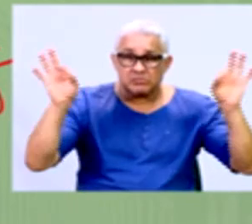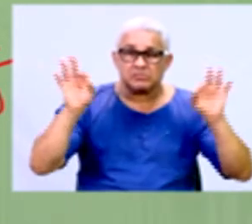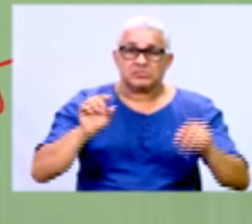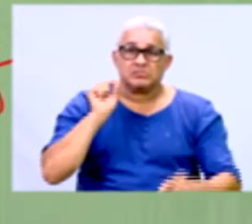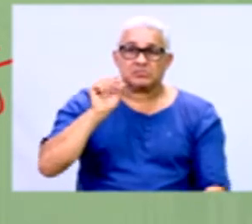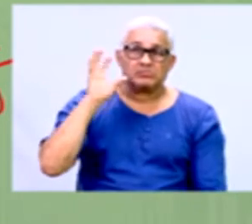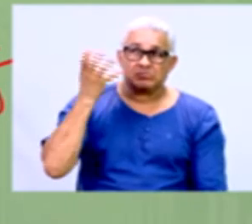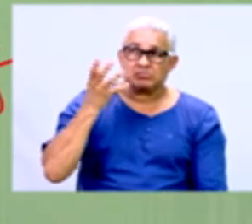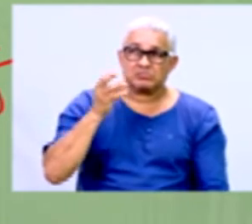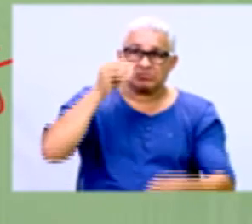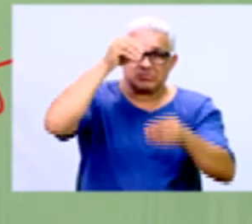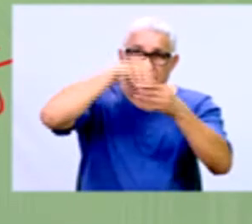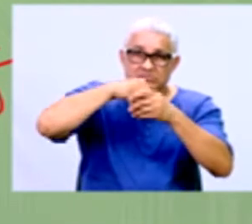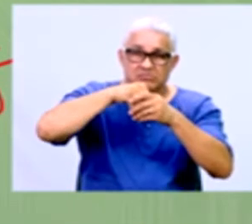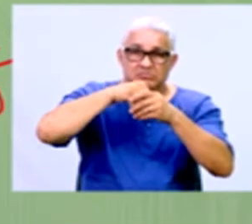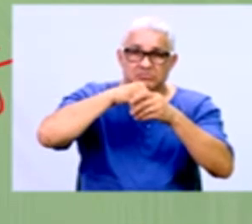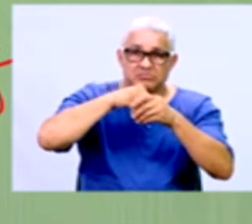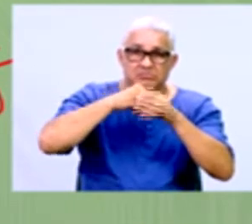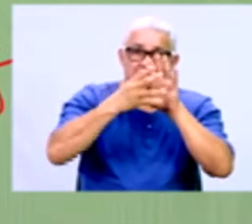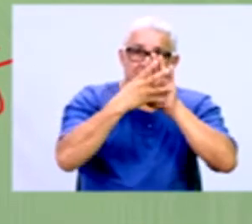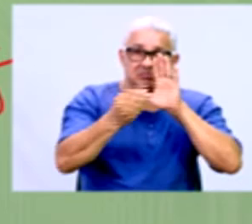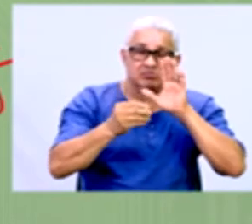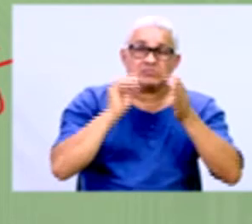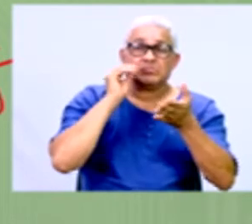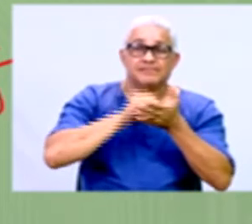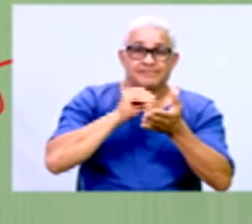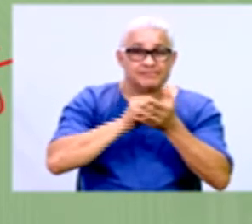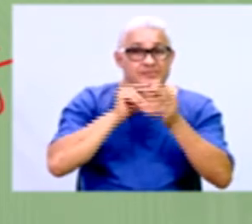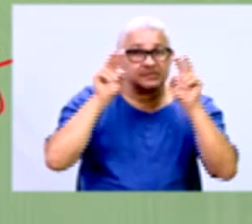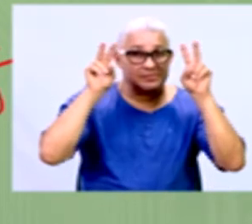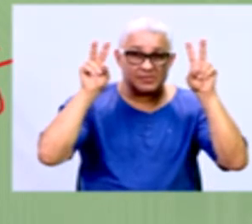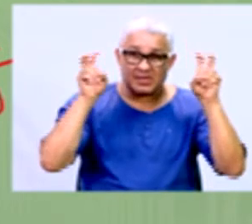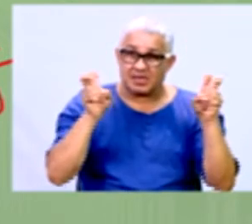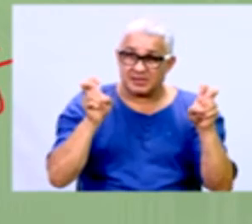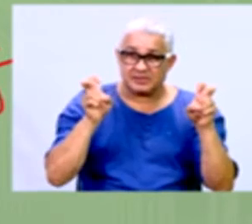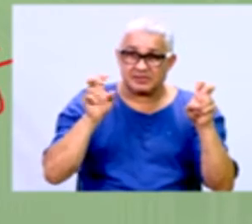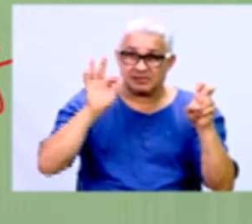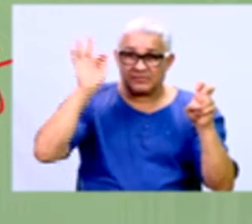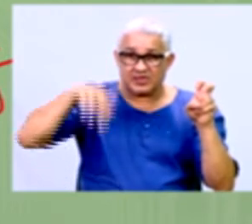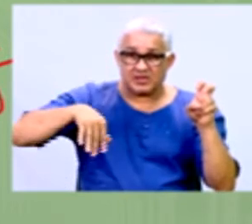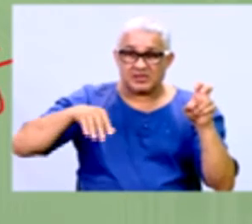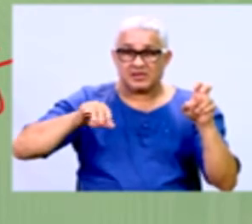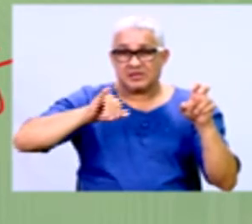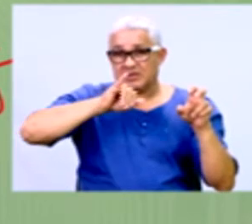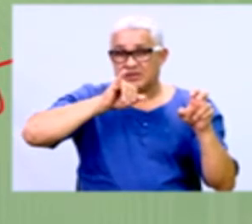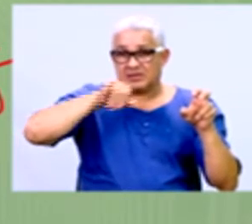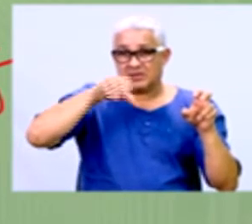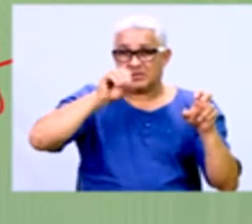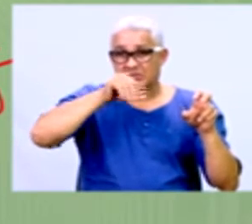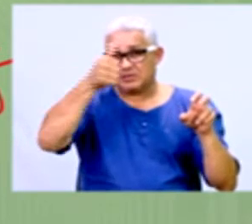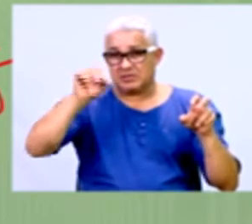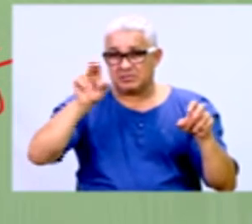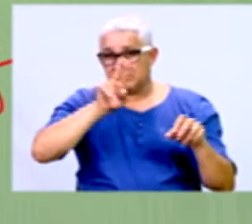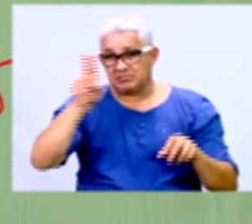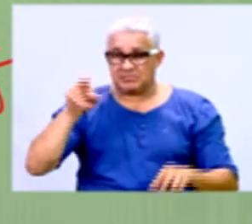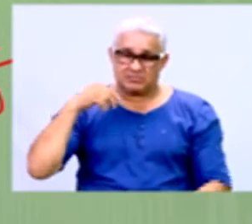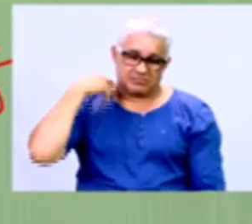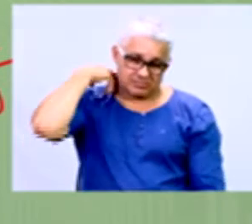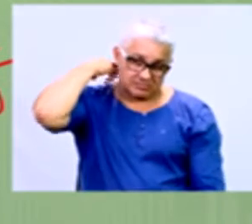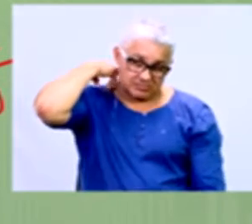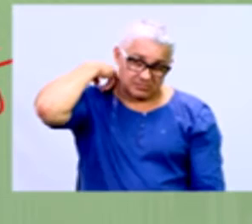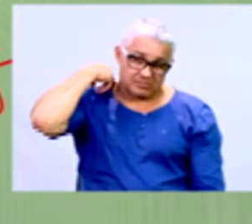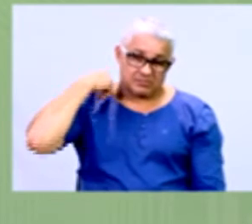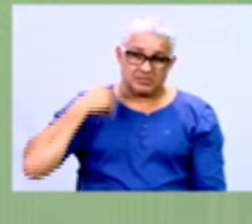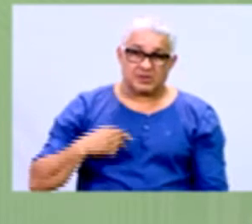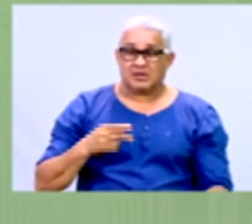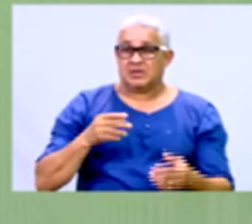que aconteceu aqui no meu formato? Faltou as aspas finais ali do nome João, né? E aí, corrigindo